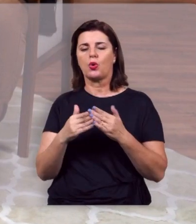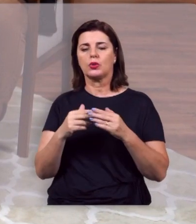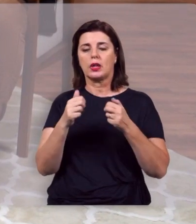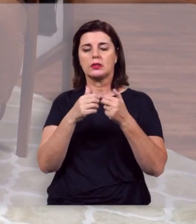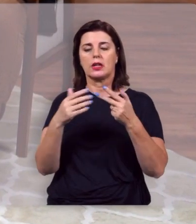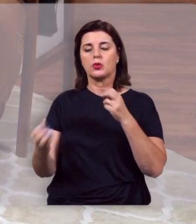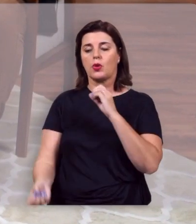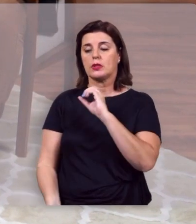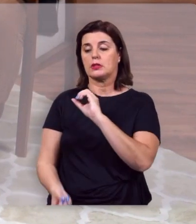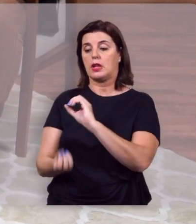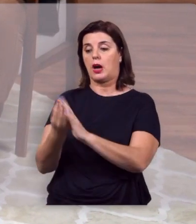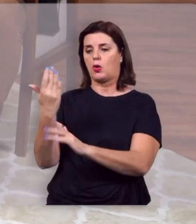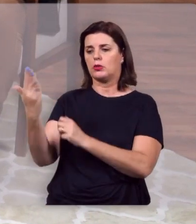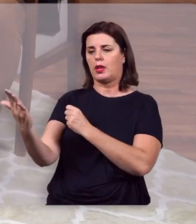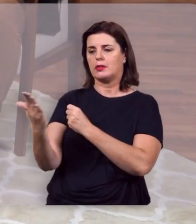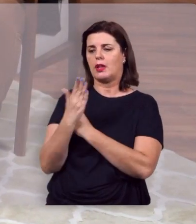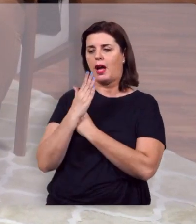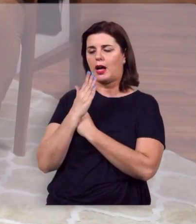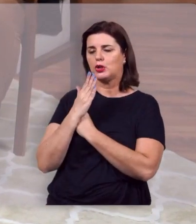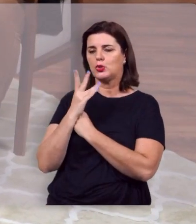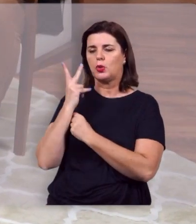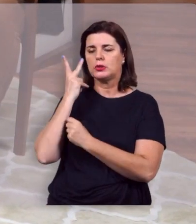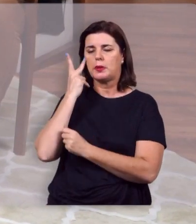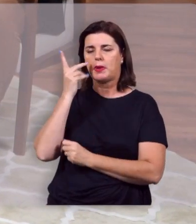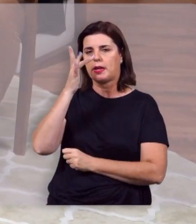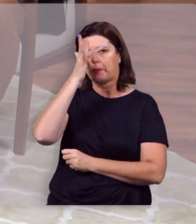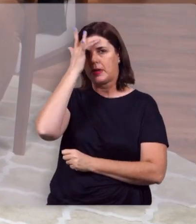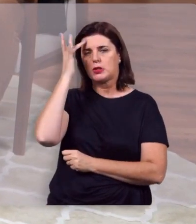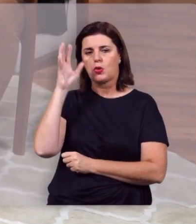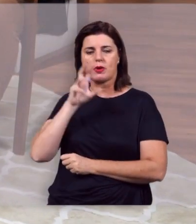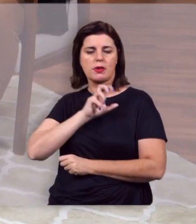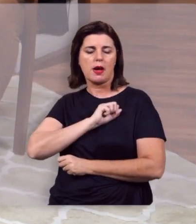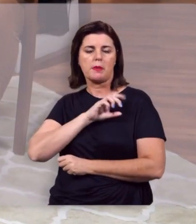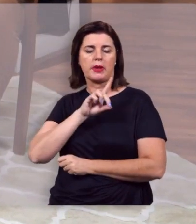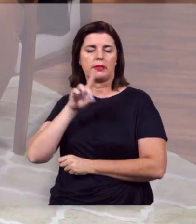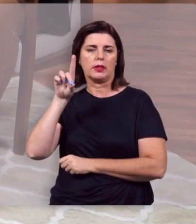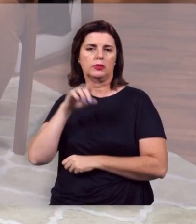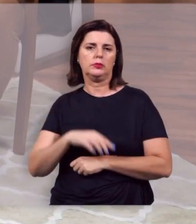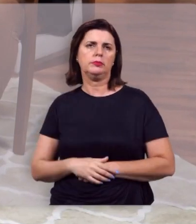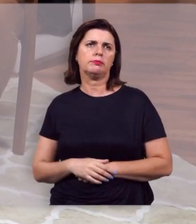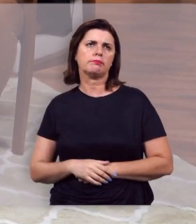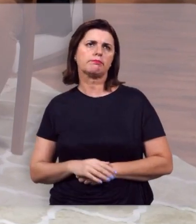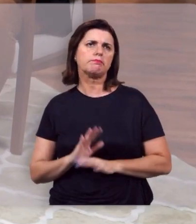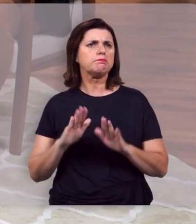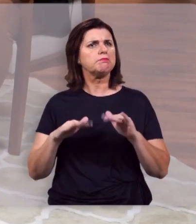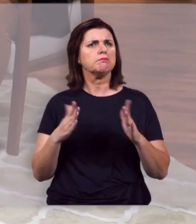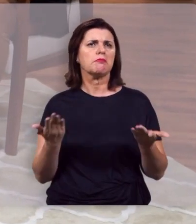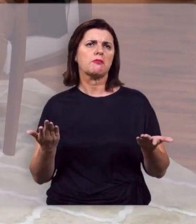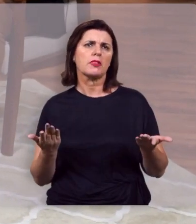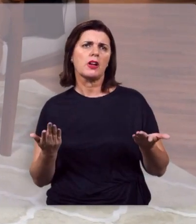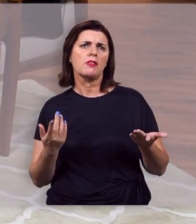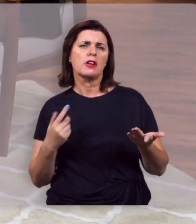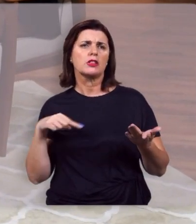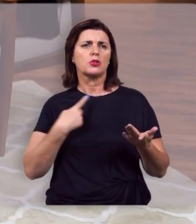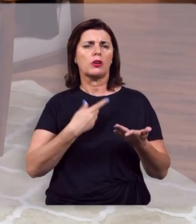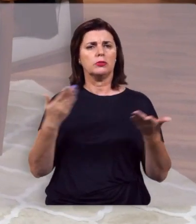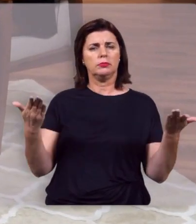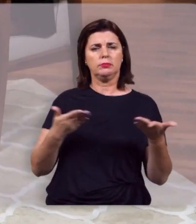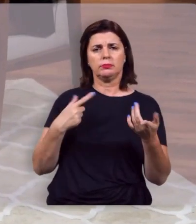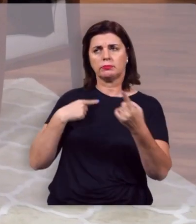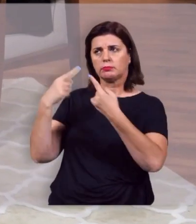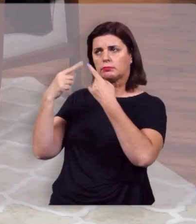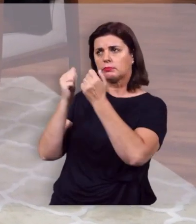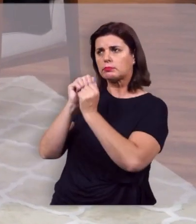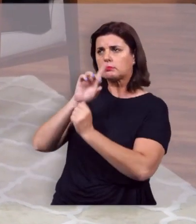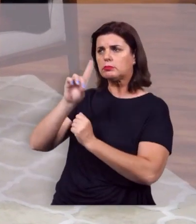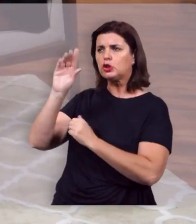então, cooperam para o bem daqueles que amam a Deus? Significa, talvez, que, então, agora que nós temos um